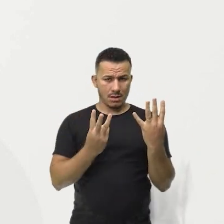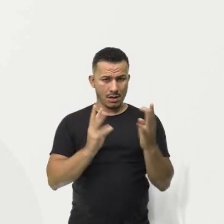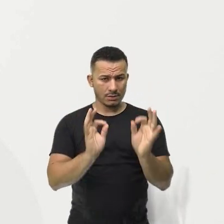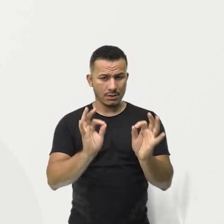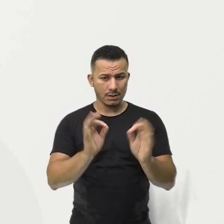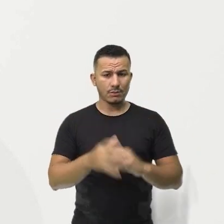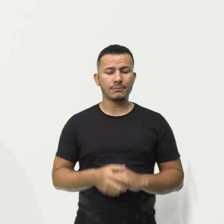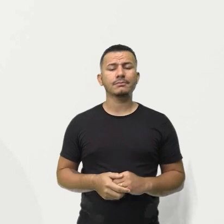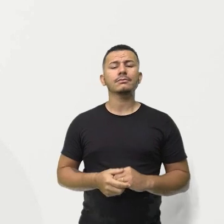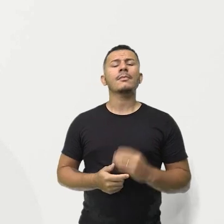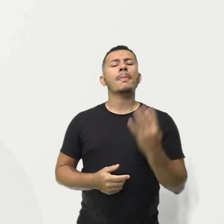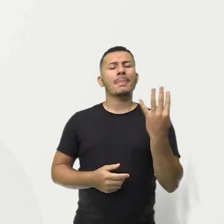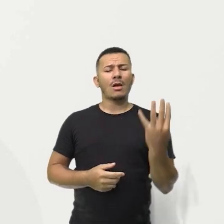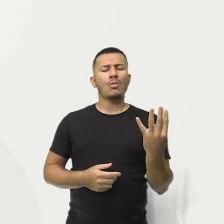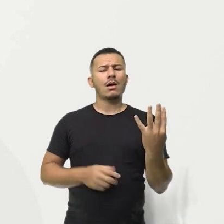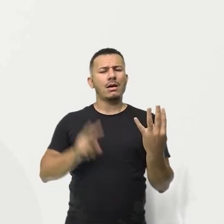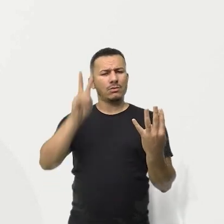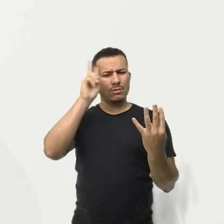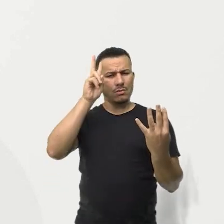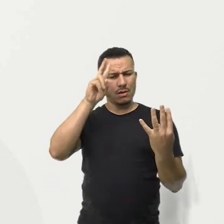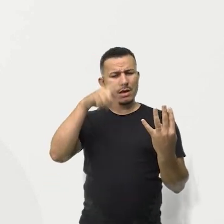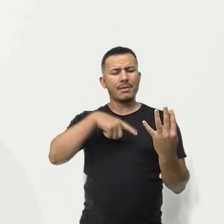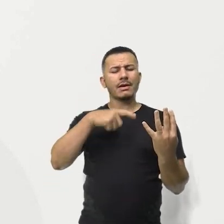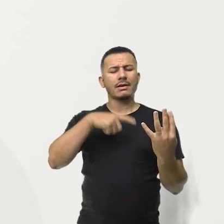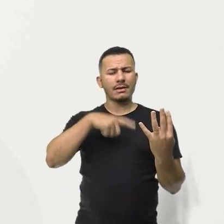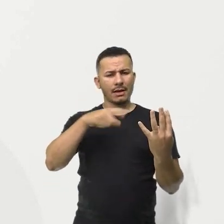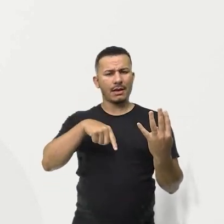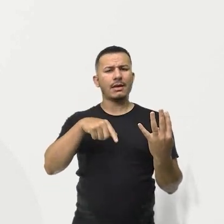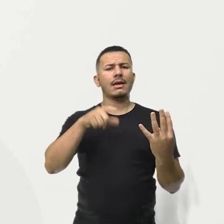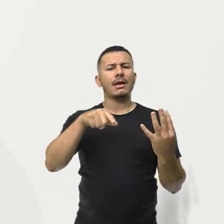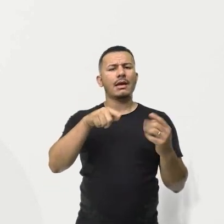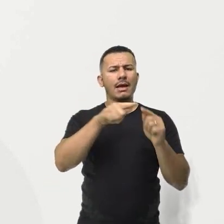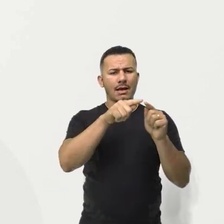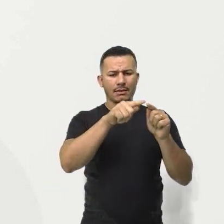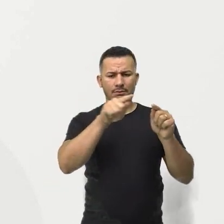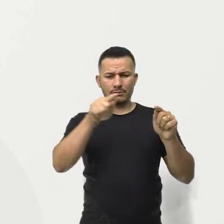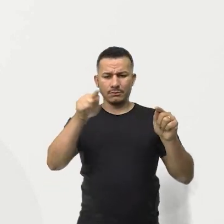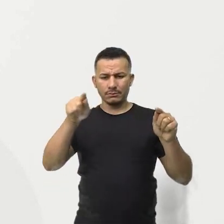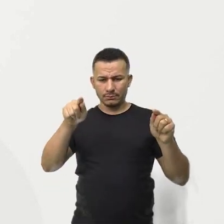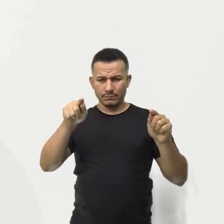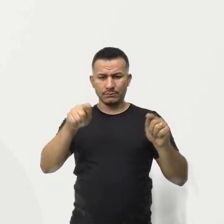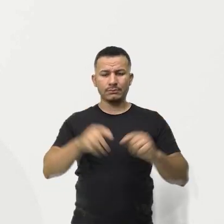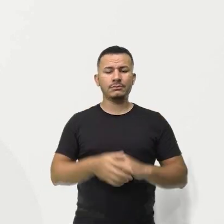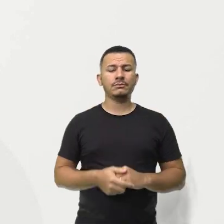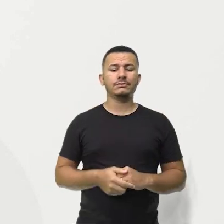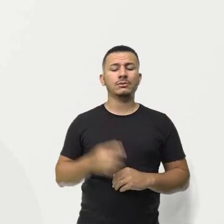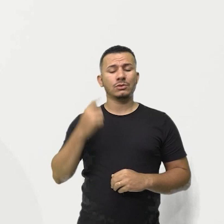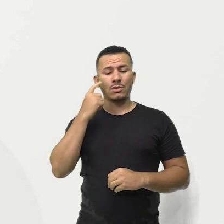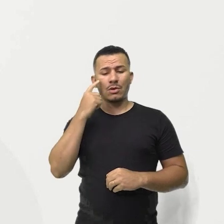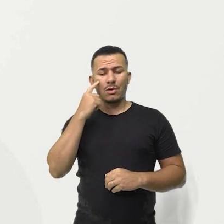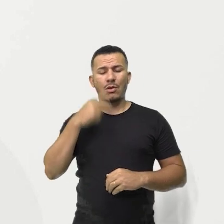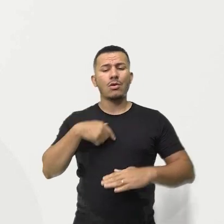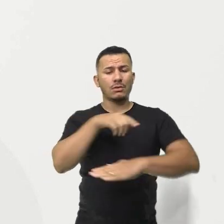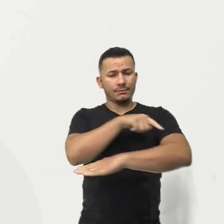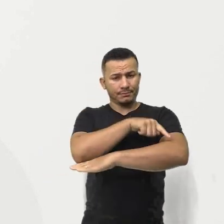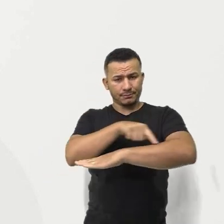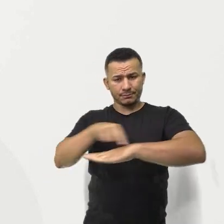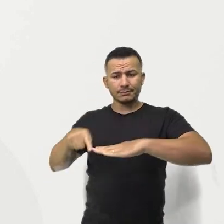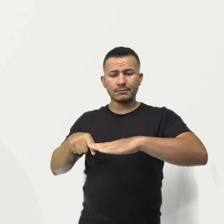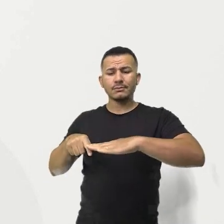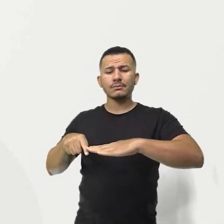é 3. No 4, a gente vai traçar aquela ideia da perpendicular, tá bom? Olha só. No 4, vou traçar a